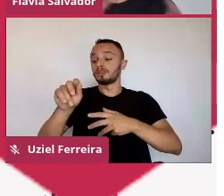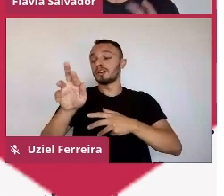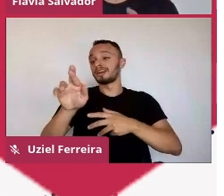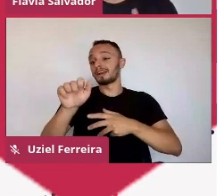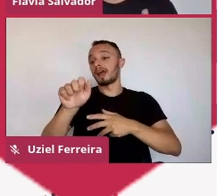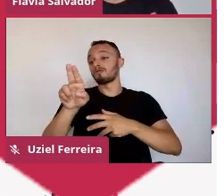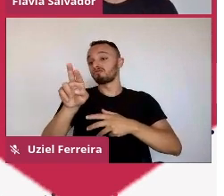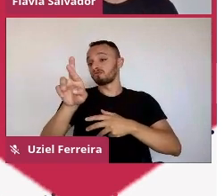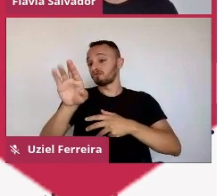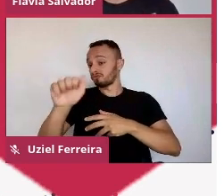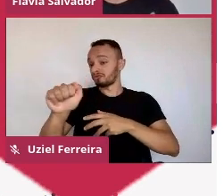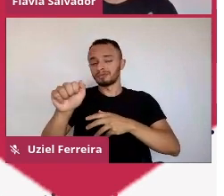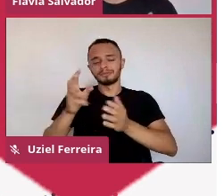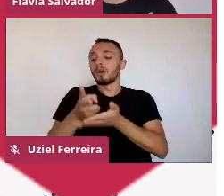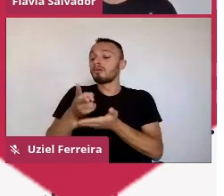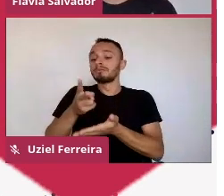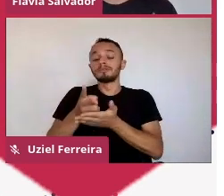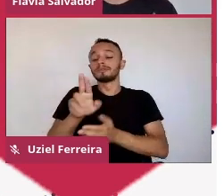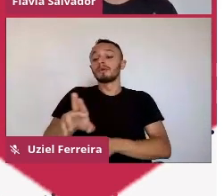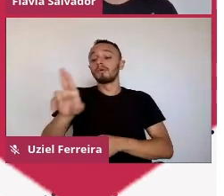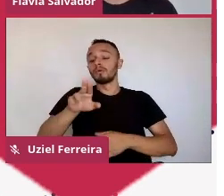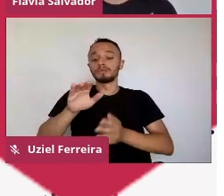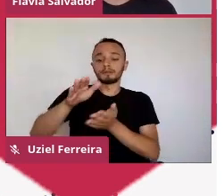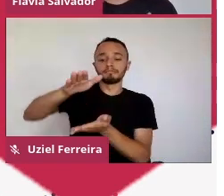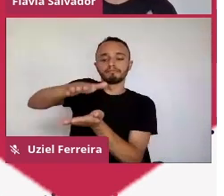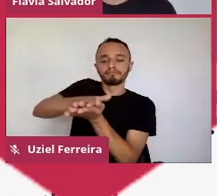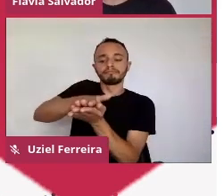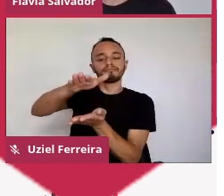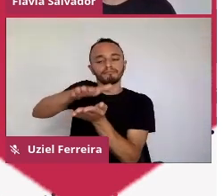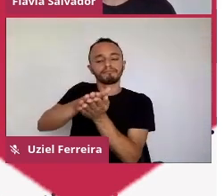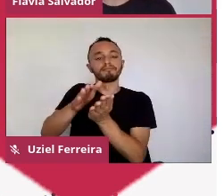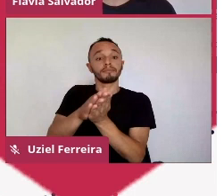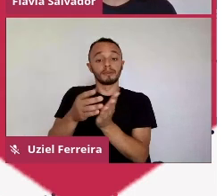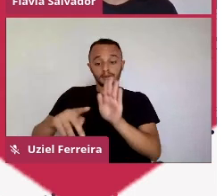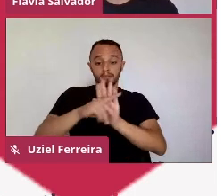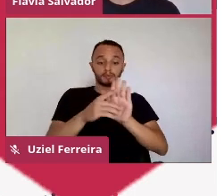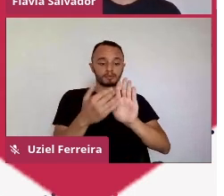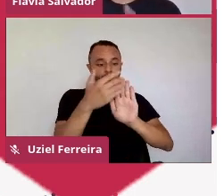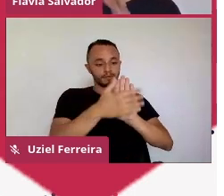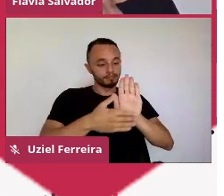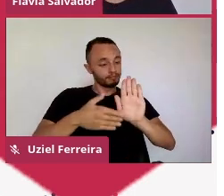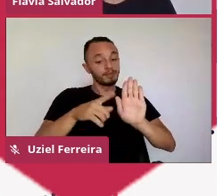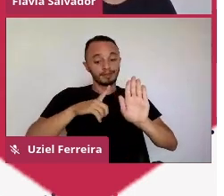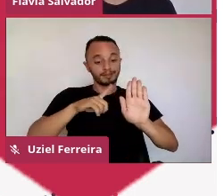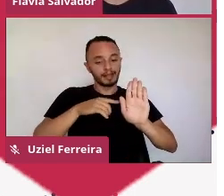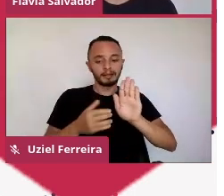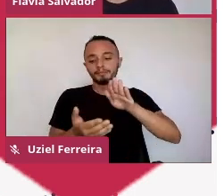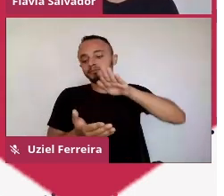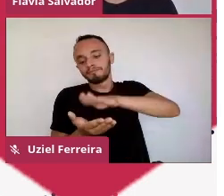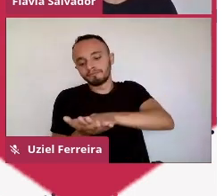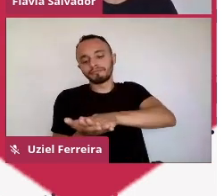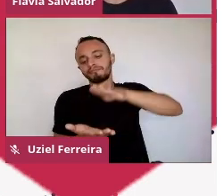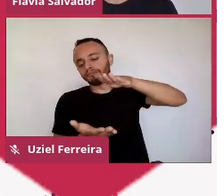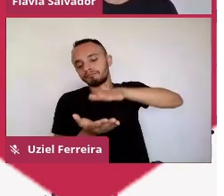E na China, né, nesse desenvolvimento na China, a China também